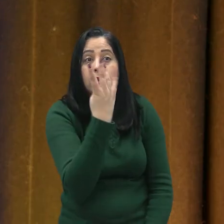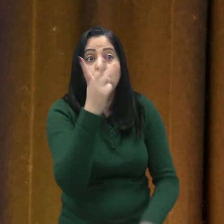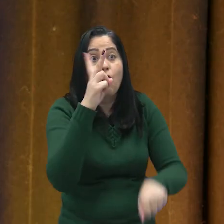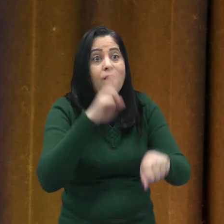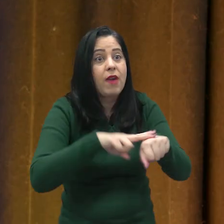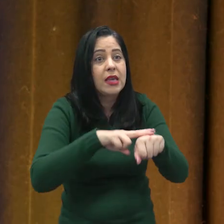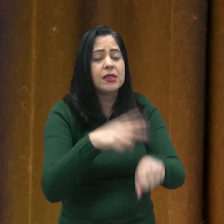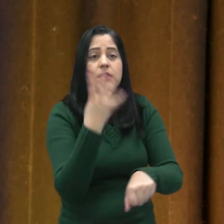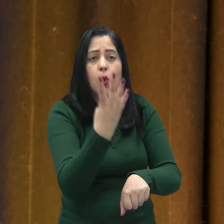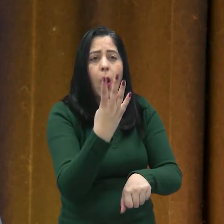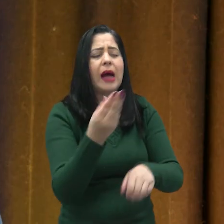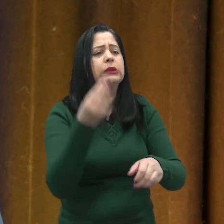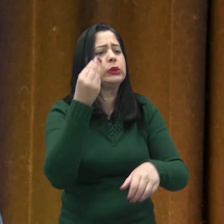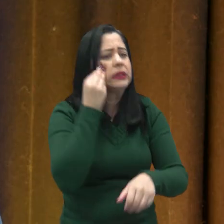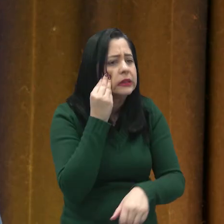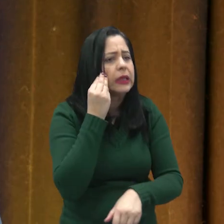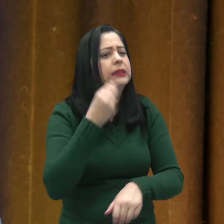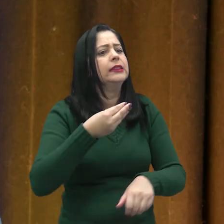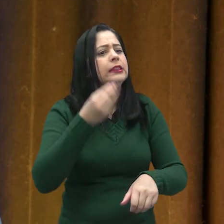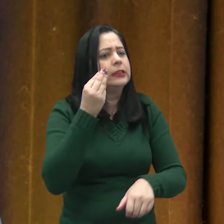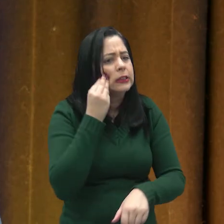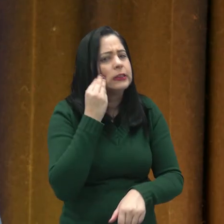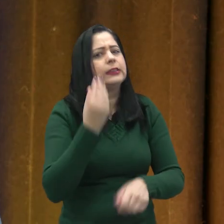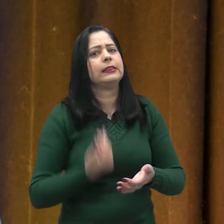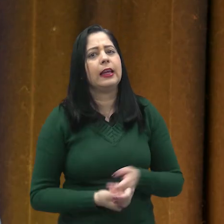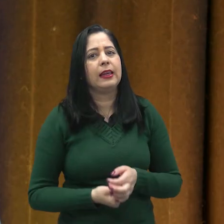eleições com ele, muitas vezes a gente